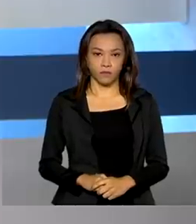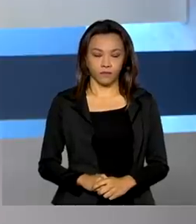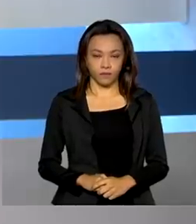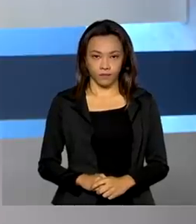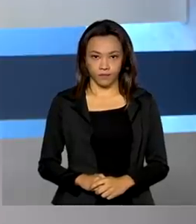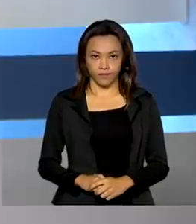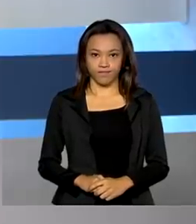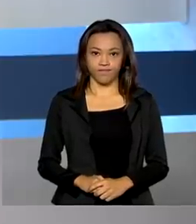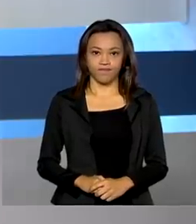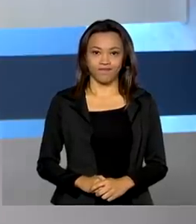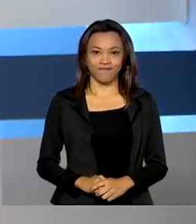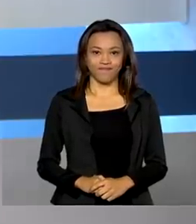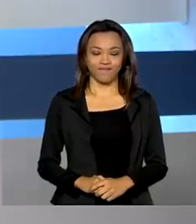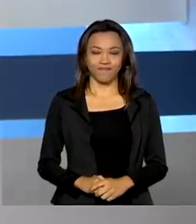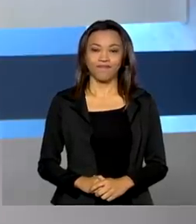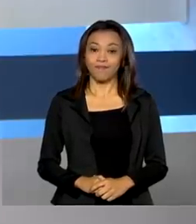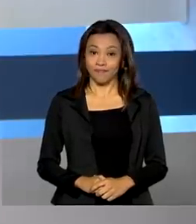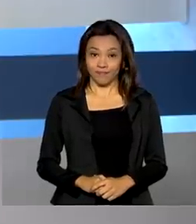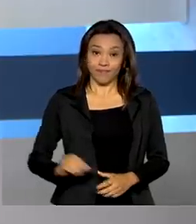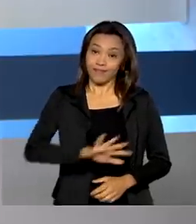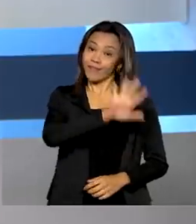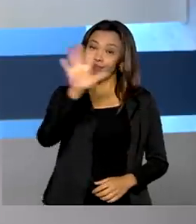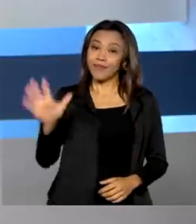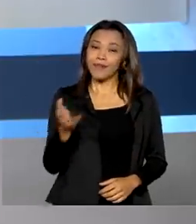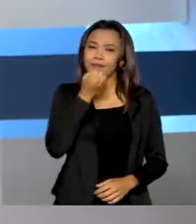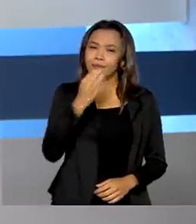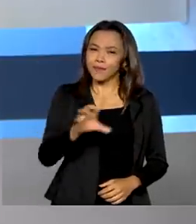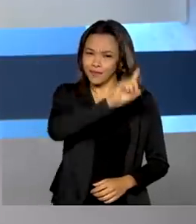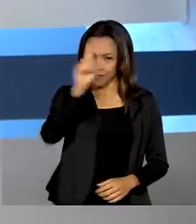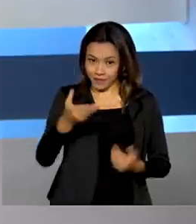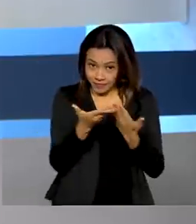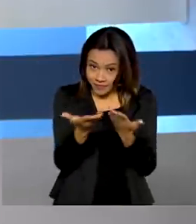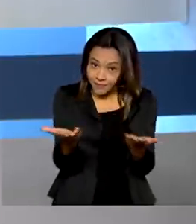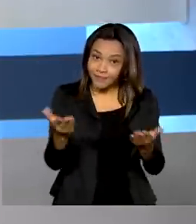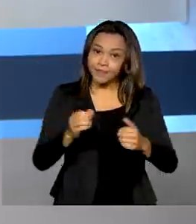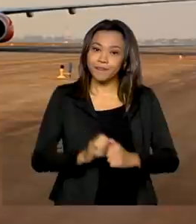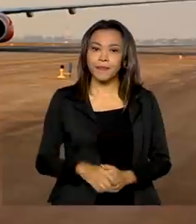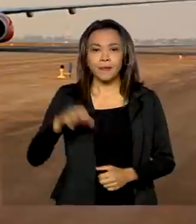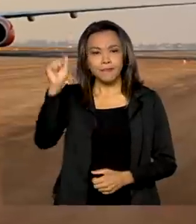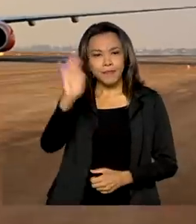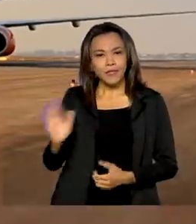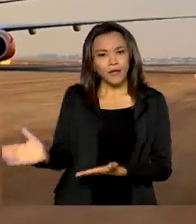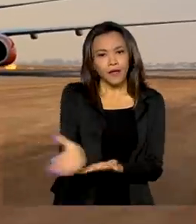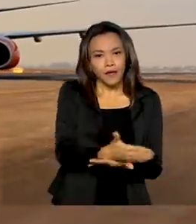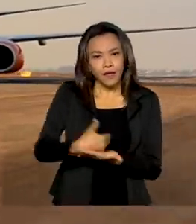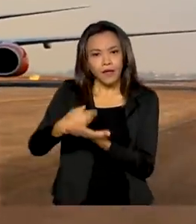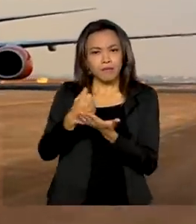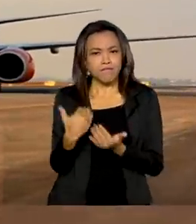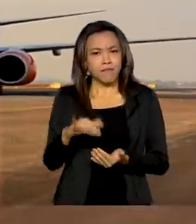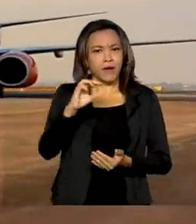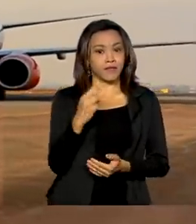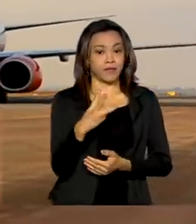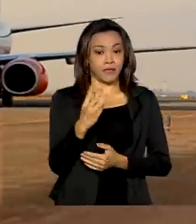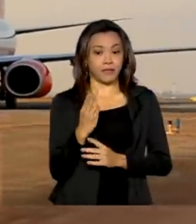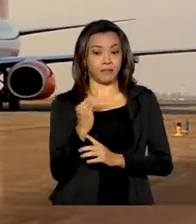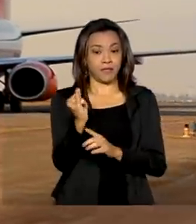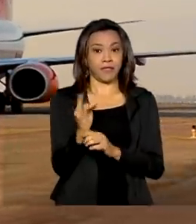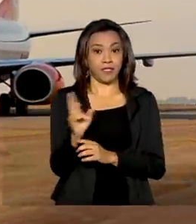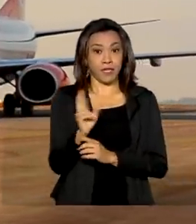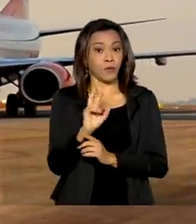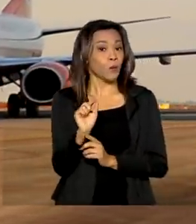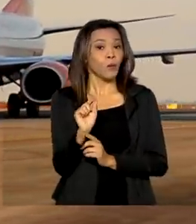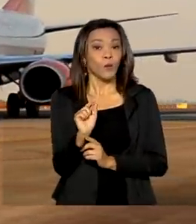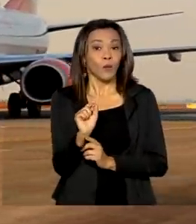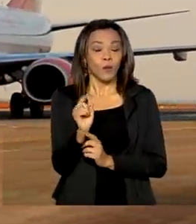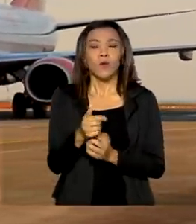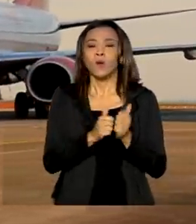o Olá muito bom dia para você Brasil arrecada mais de 3 bilhões de reais